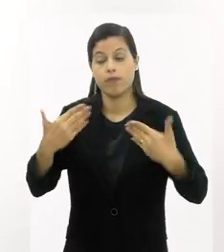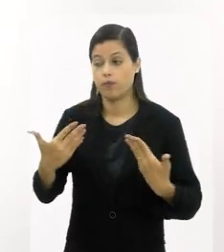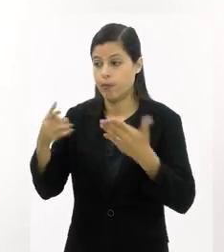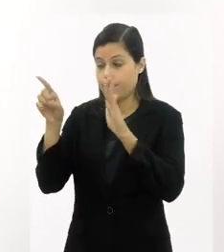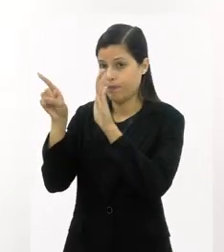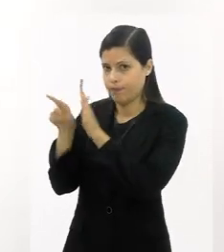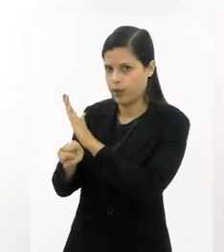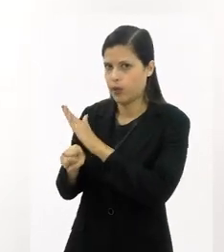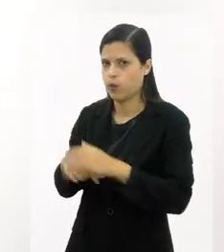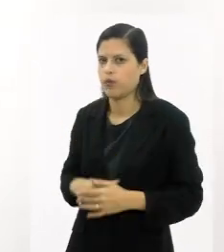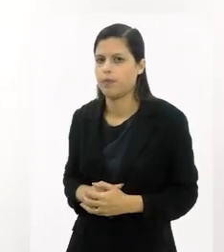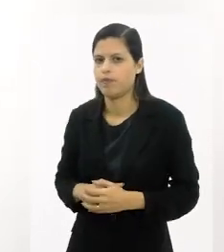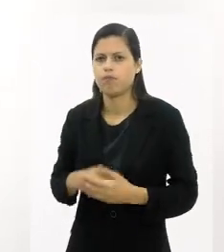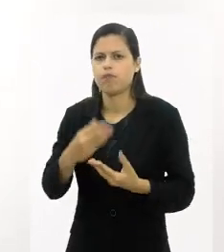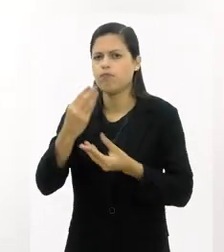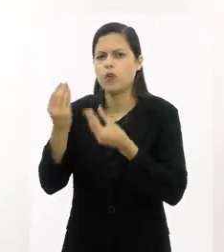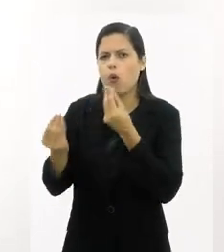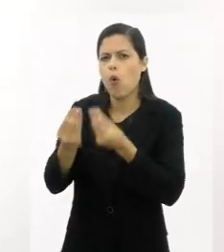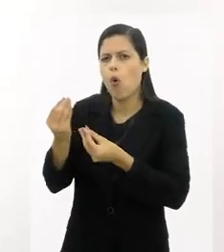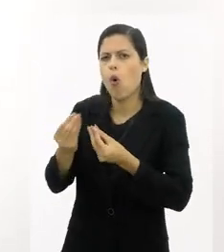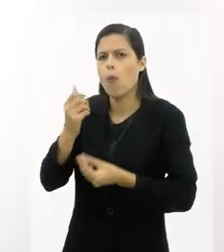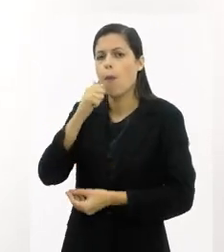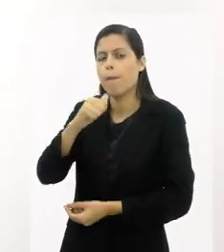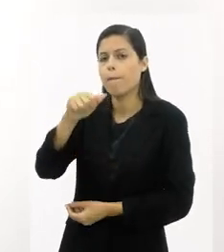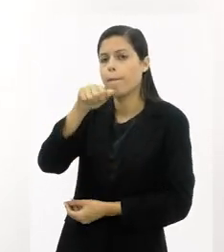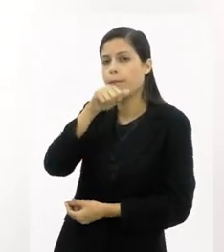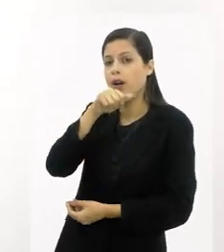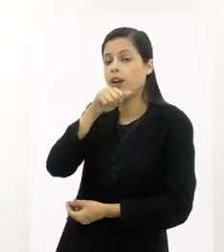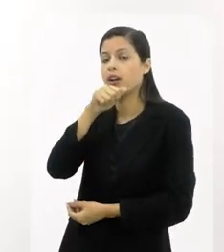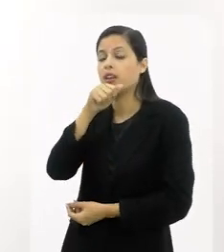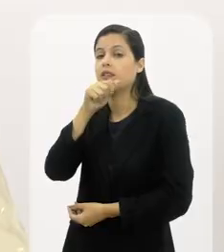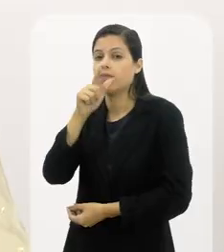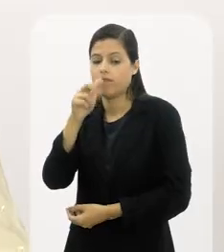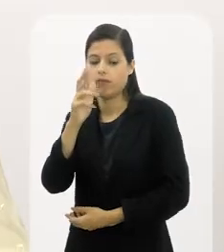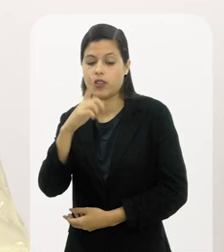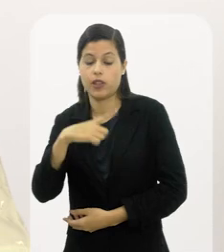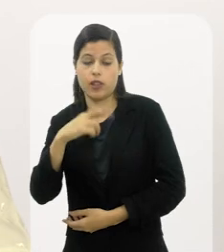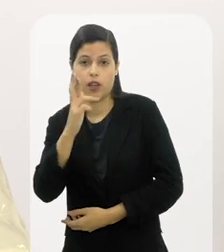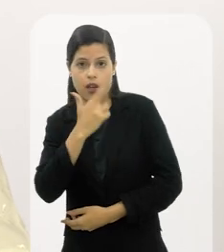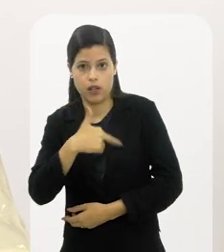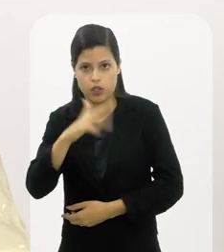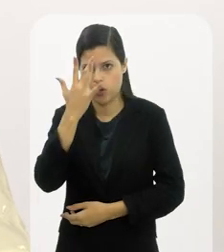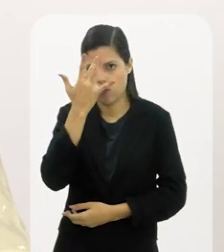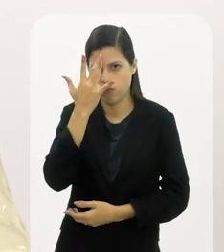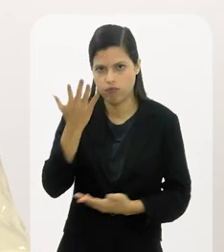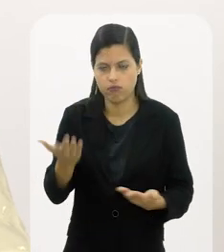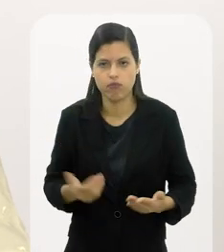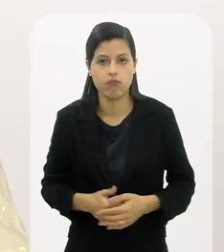a pergunta, como é a mãe Hare Krishna? Olha,